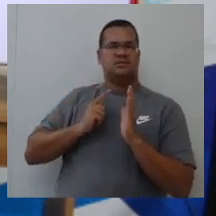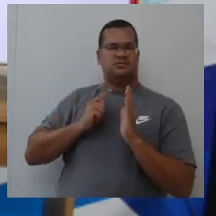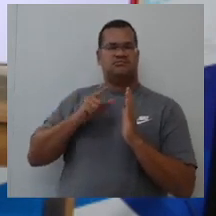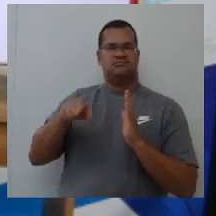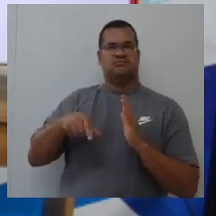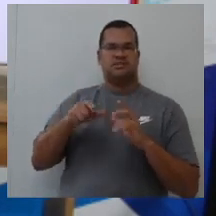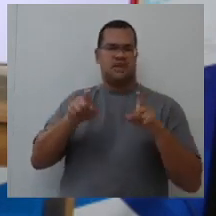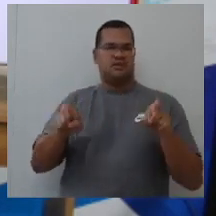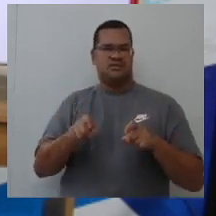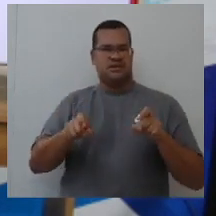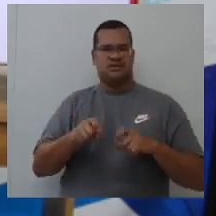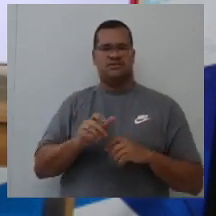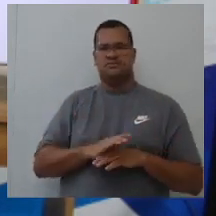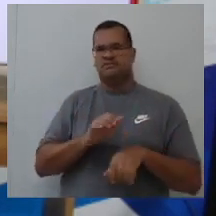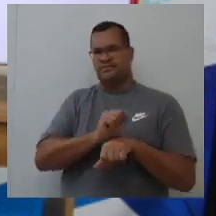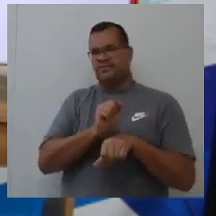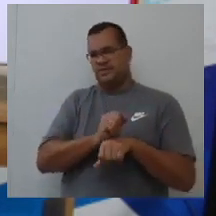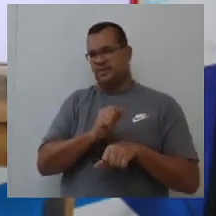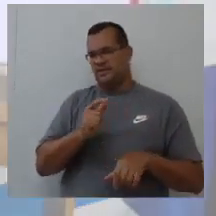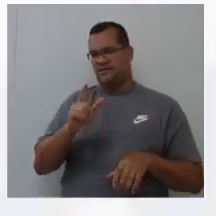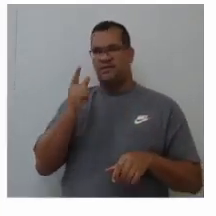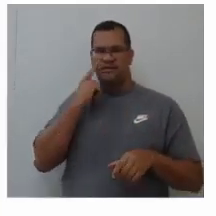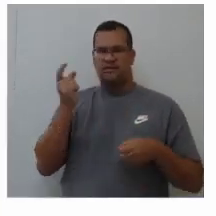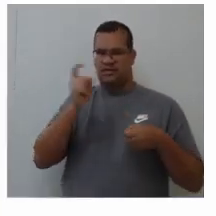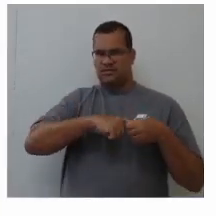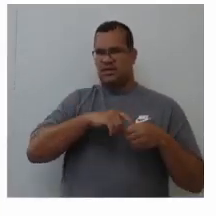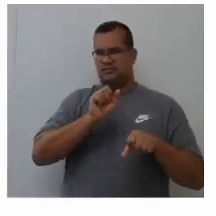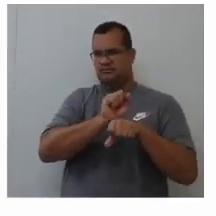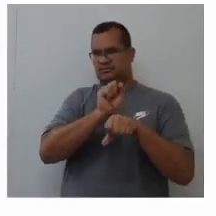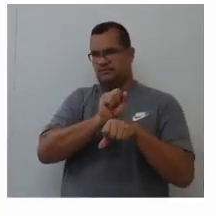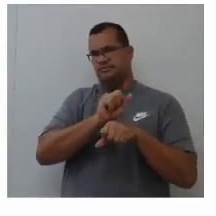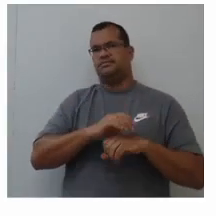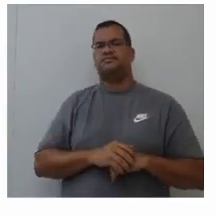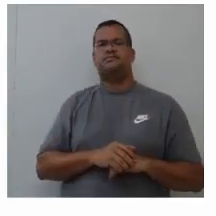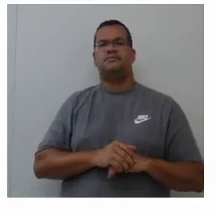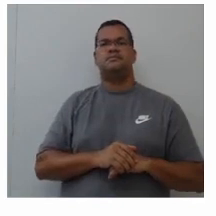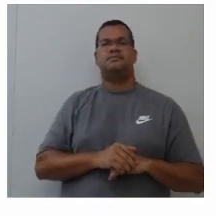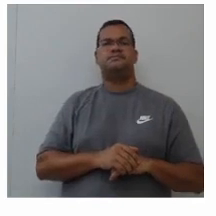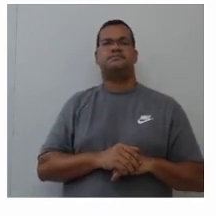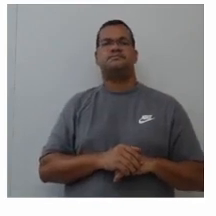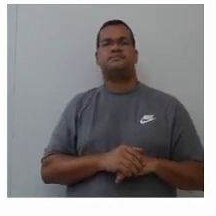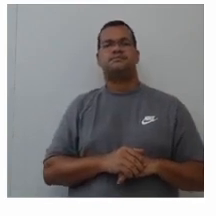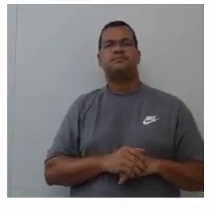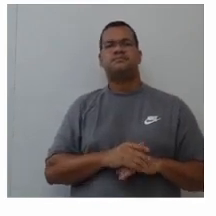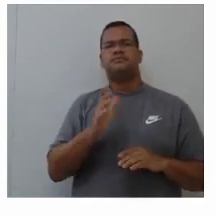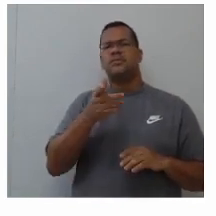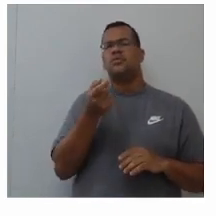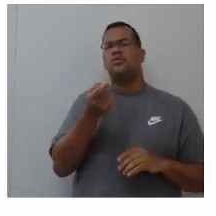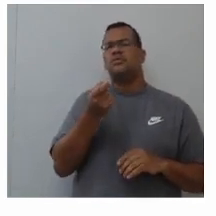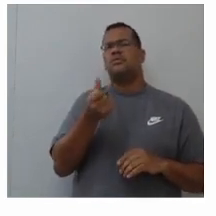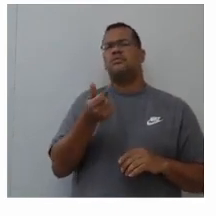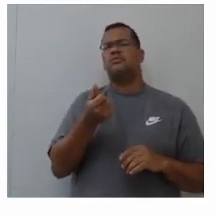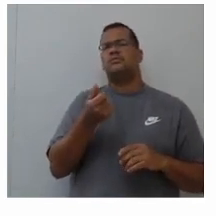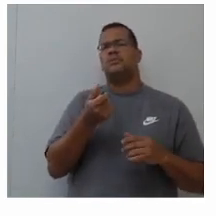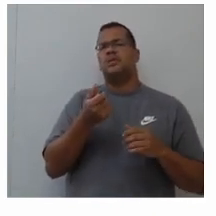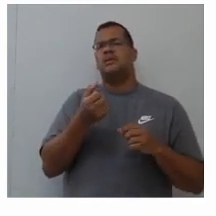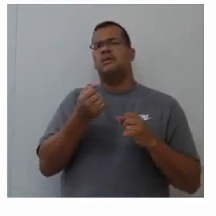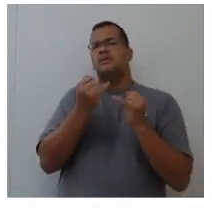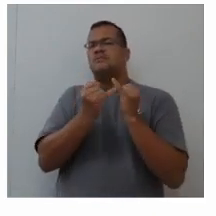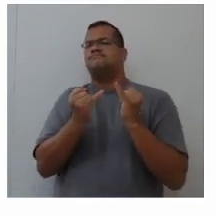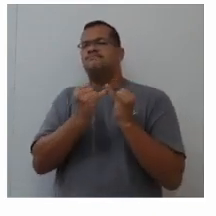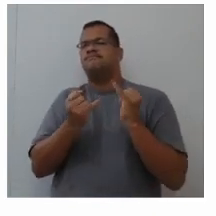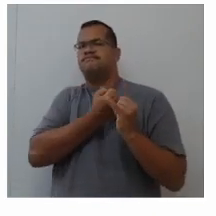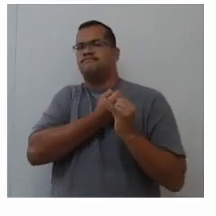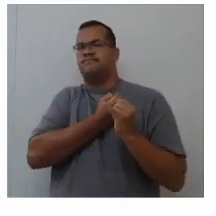computador. Tá bom? Já já eu vou resgatar ela novamente, tá bom? Então vamos lá. Olha só, vamos fazer aqui uma aproximação